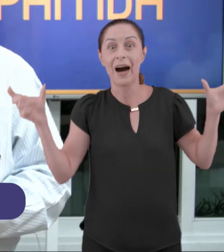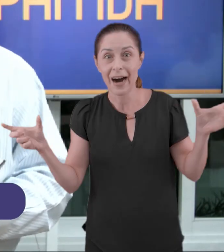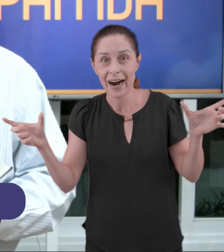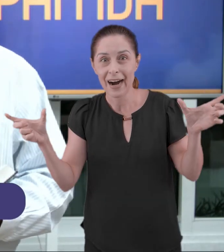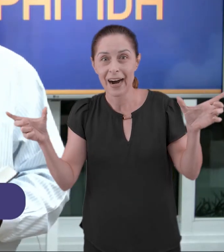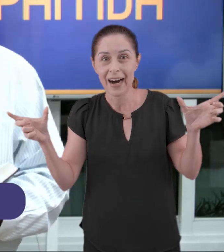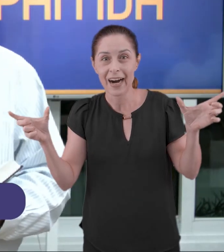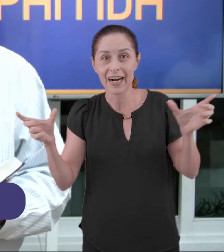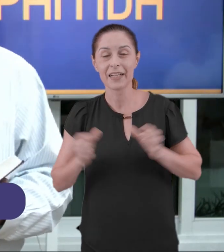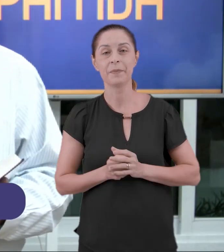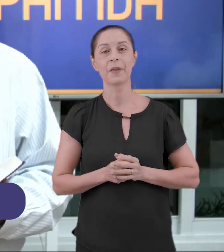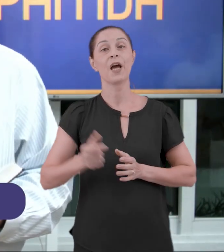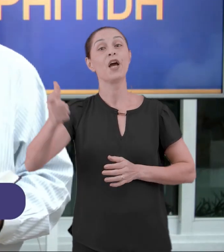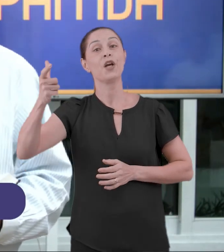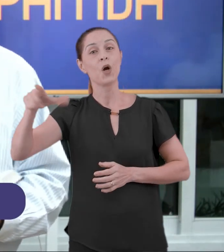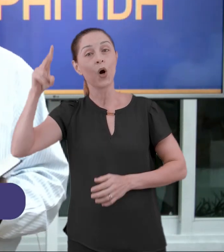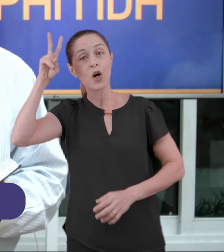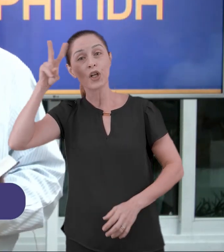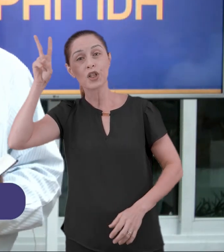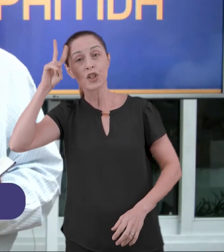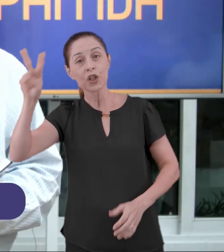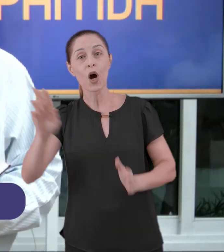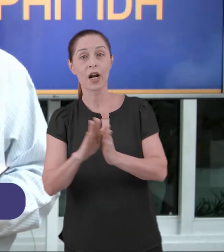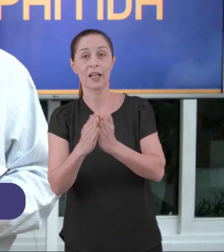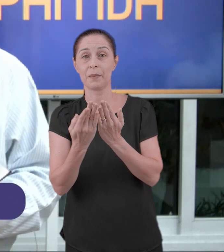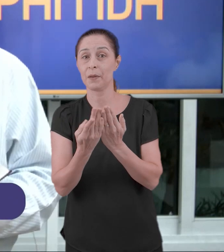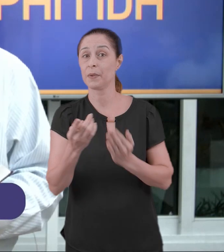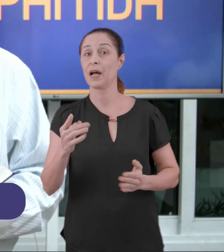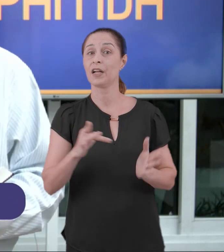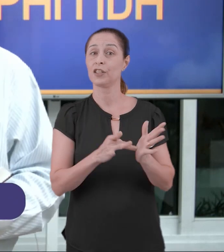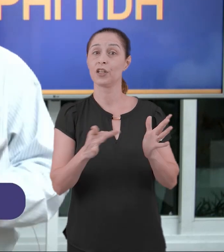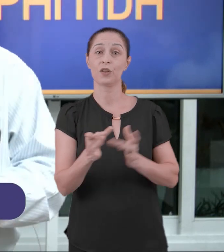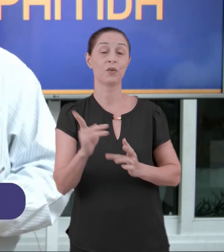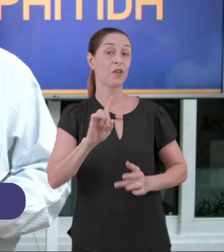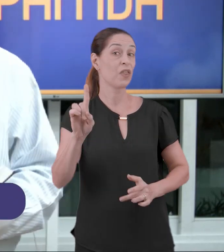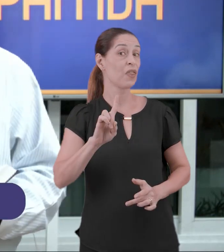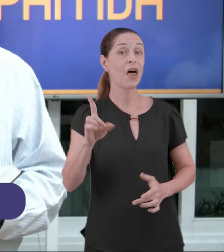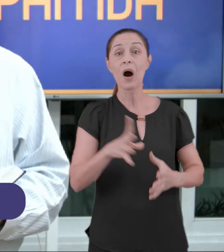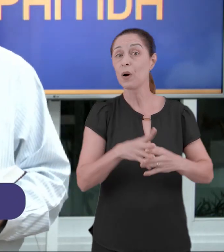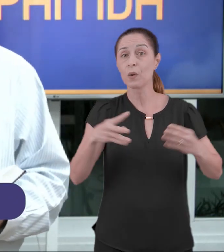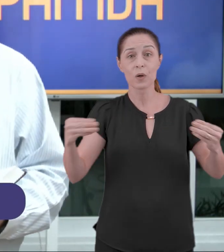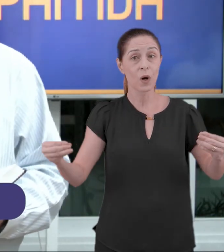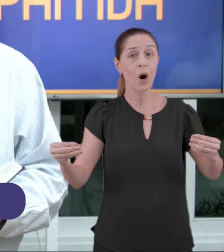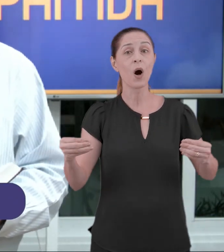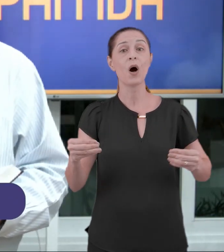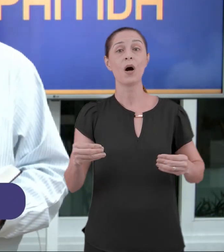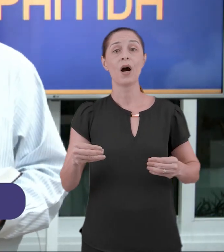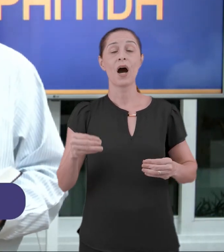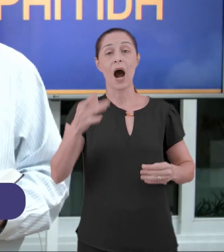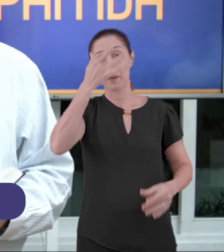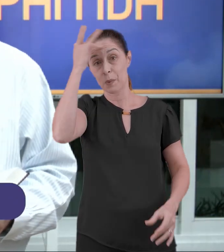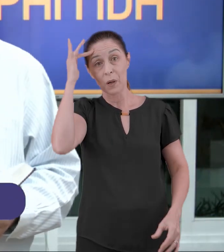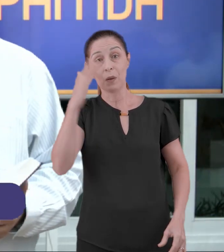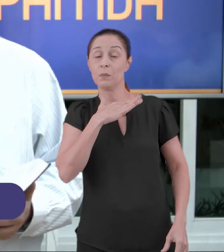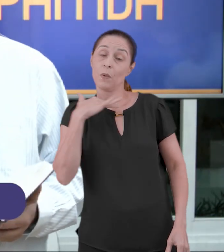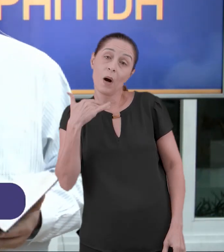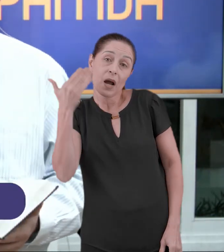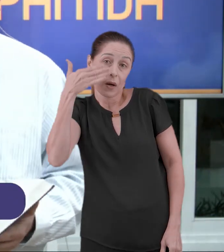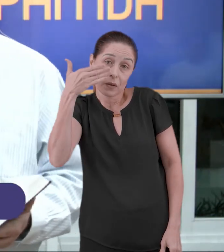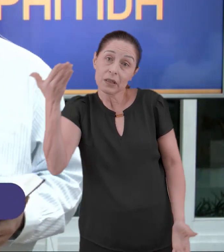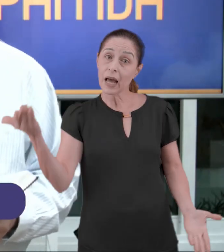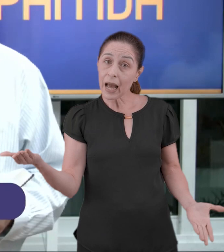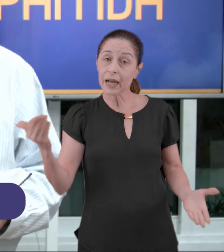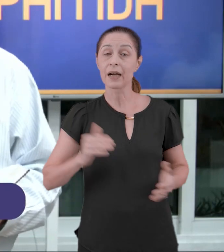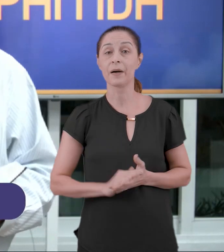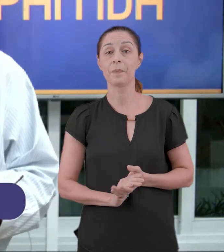Há muitos outros casos na Bíblia que Jesus não curou e a pessoa morreu cega. Uma criança autista, ela